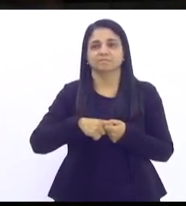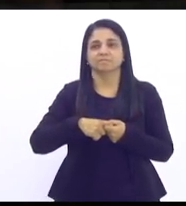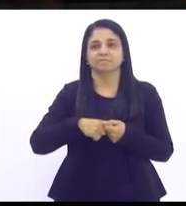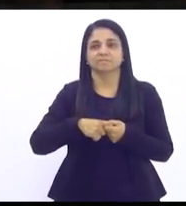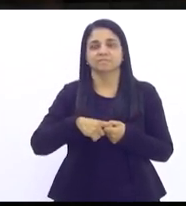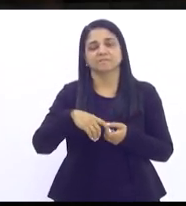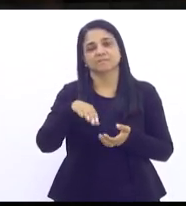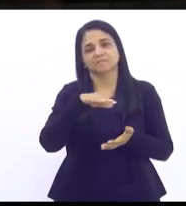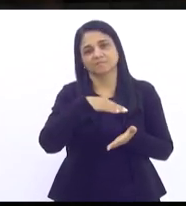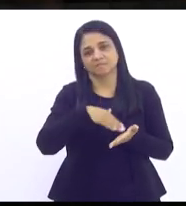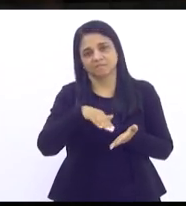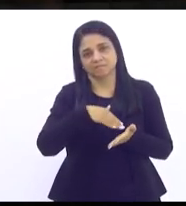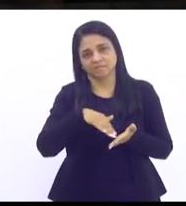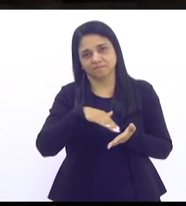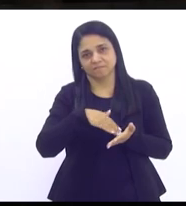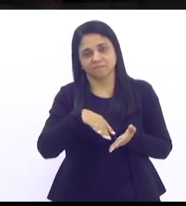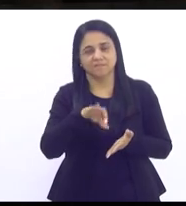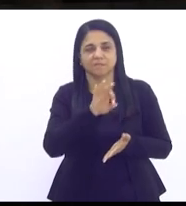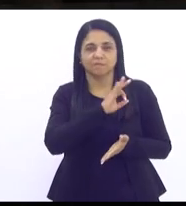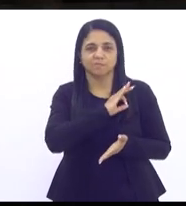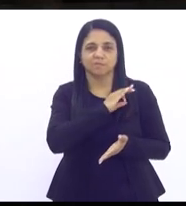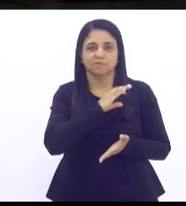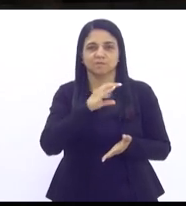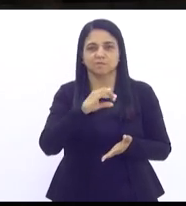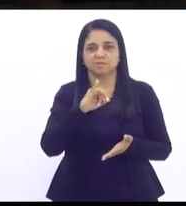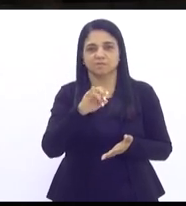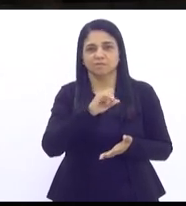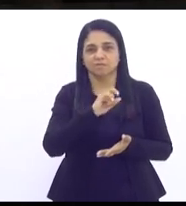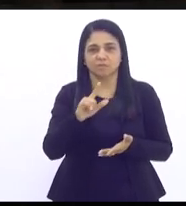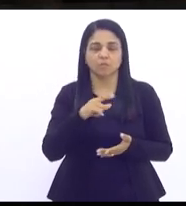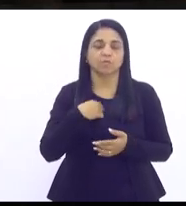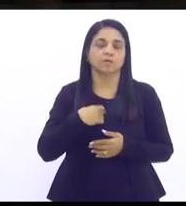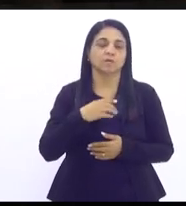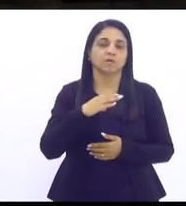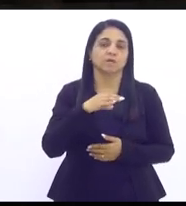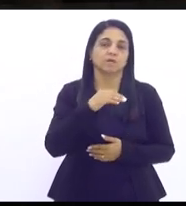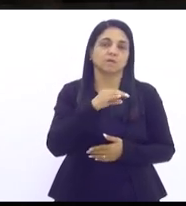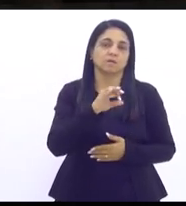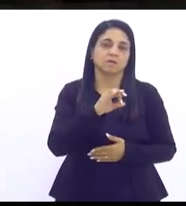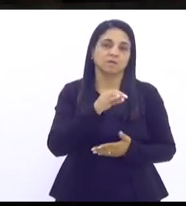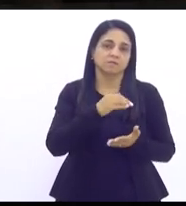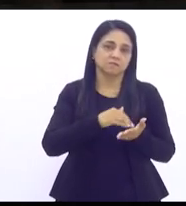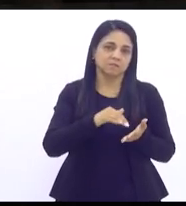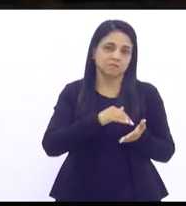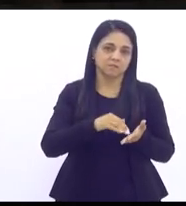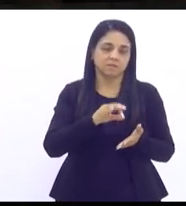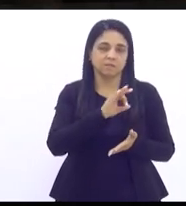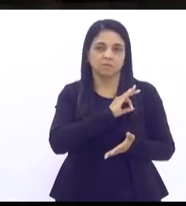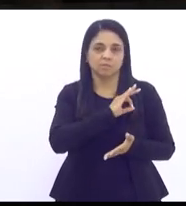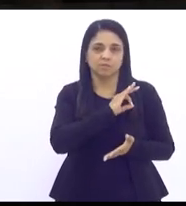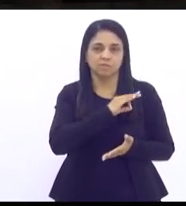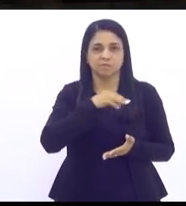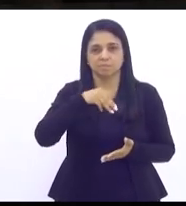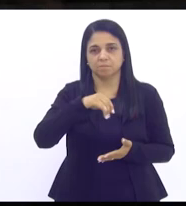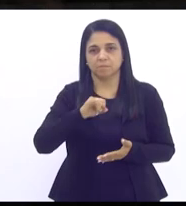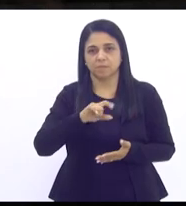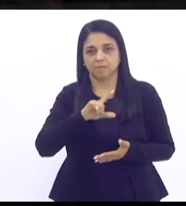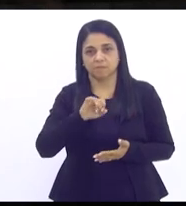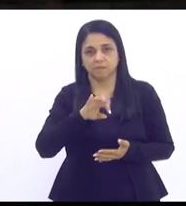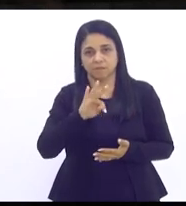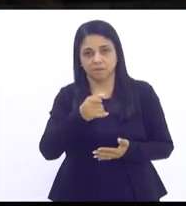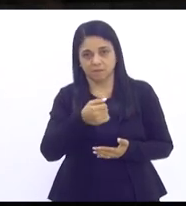as secretarias da Polícia Civil e Militar, que já tinham sido criadas por lei. Mas